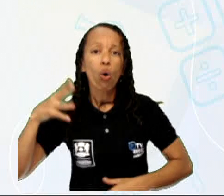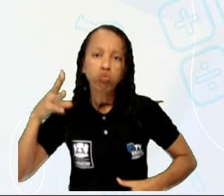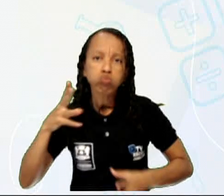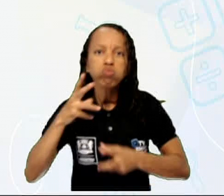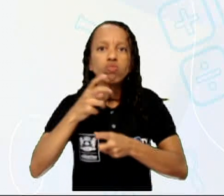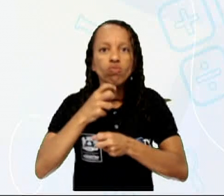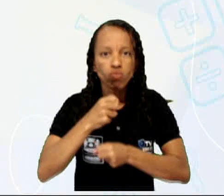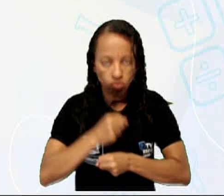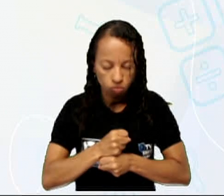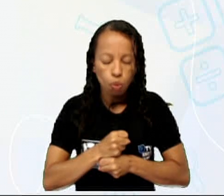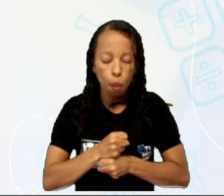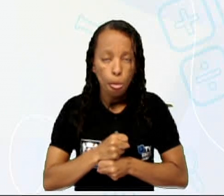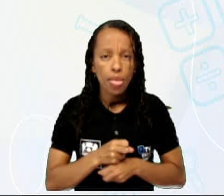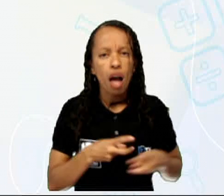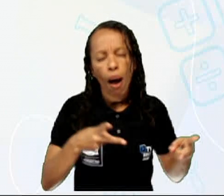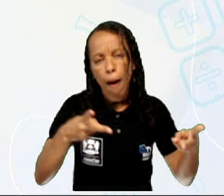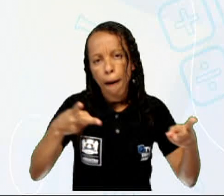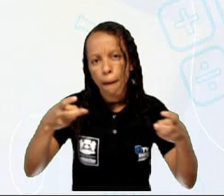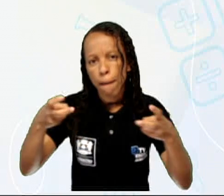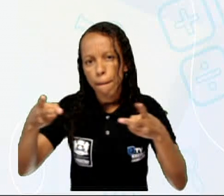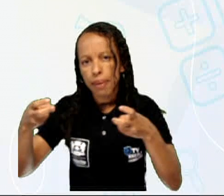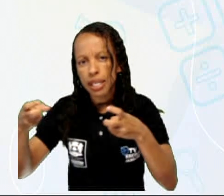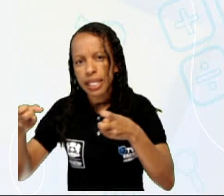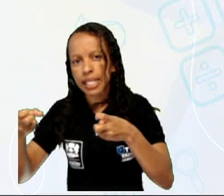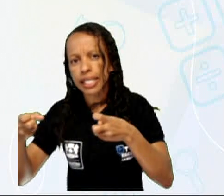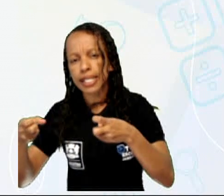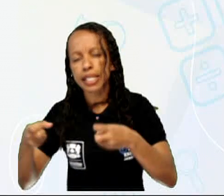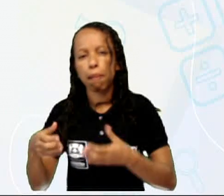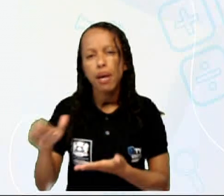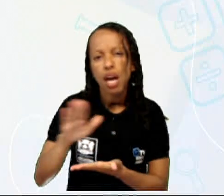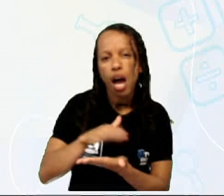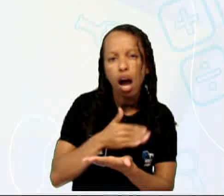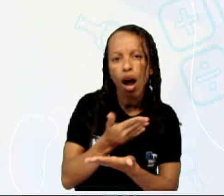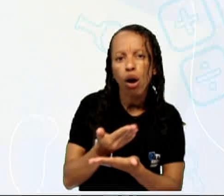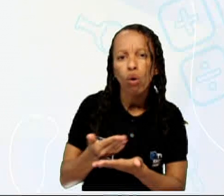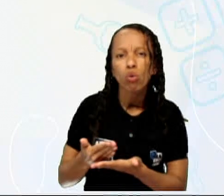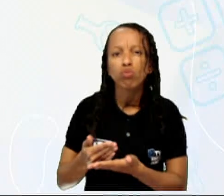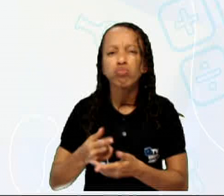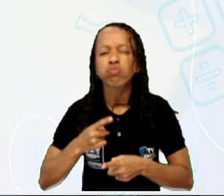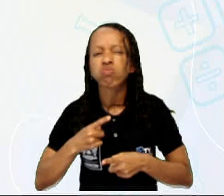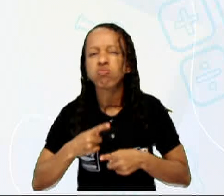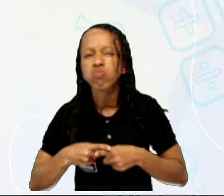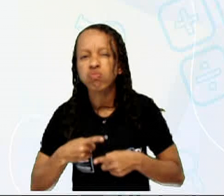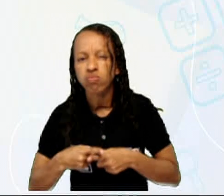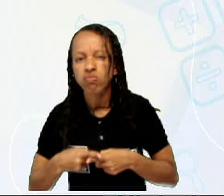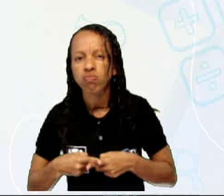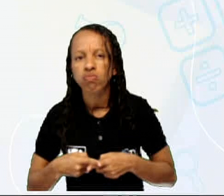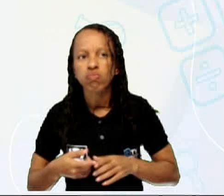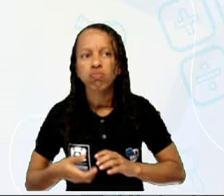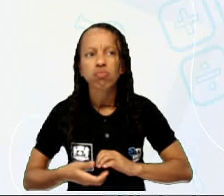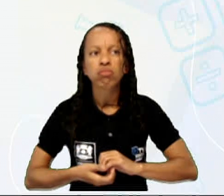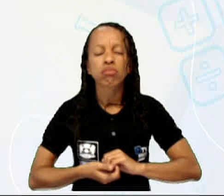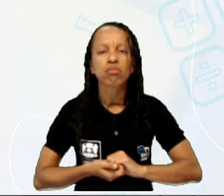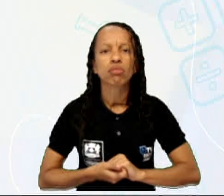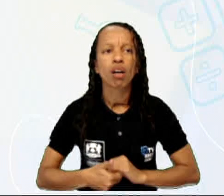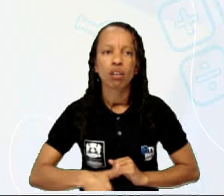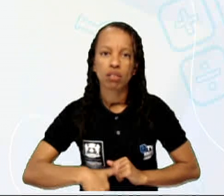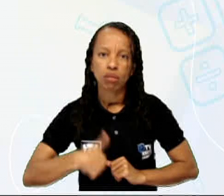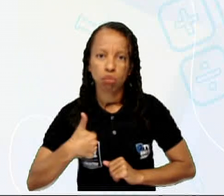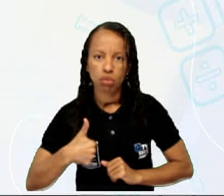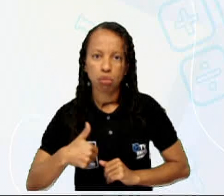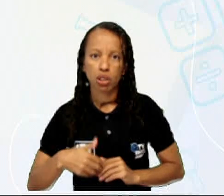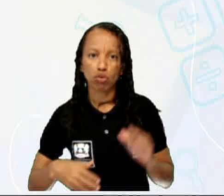causam a questão do desequilíbrio ecológico. Primeiro deles, o desmatamento e queimada